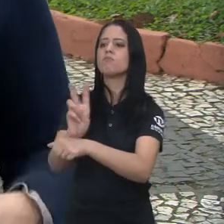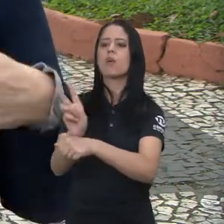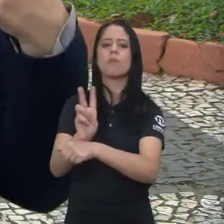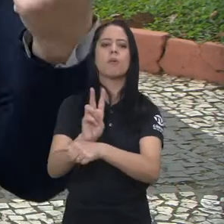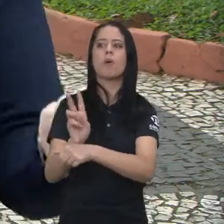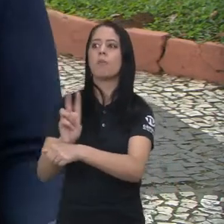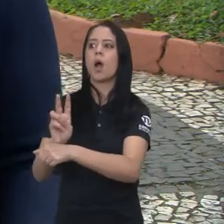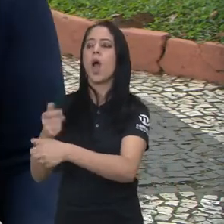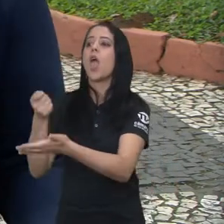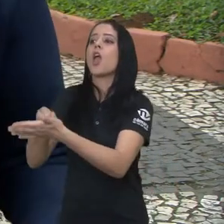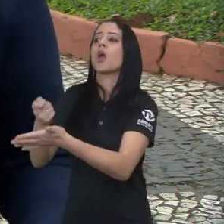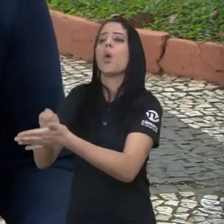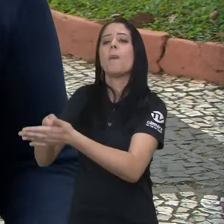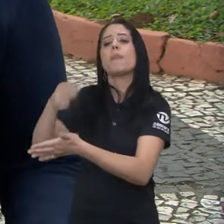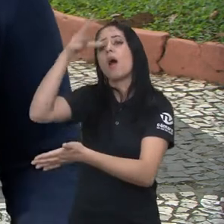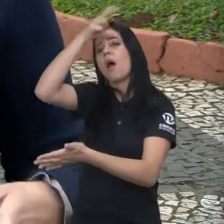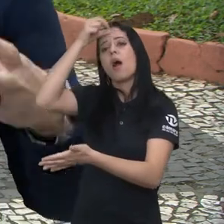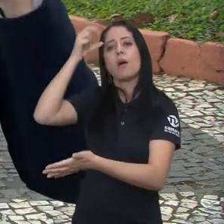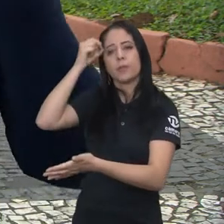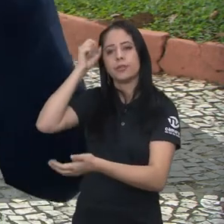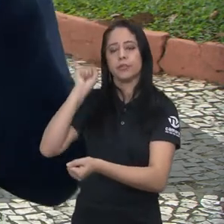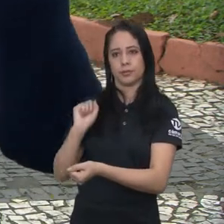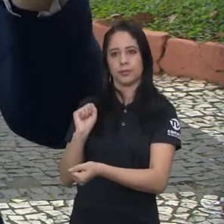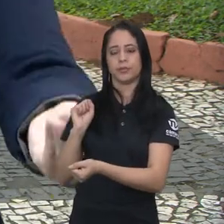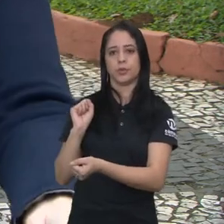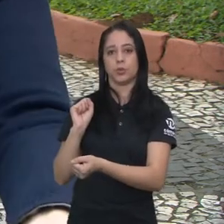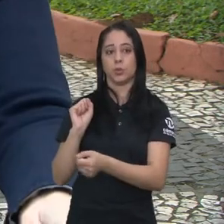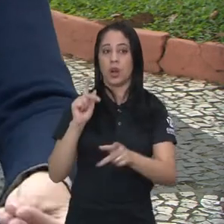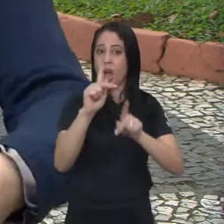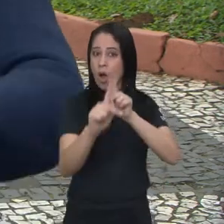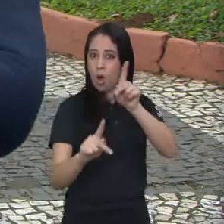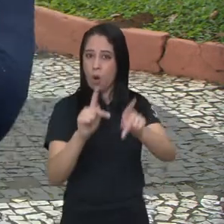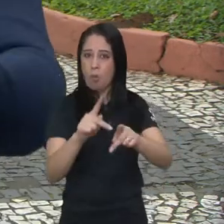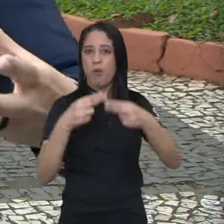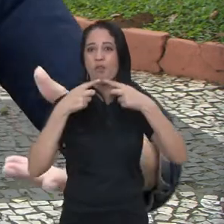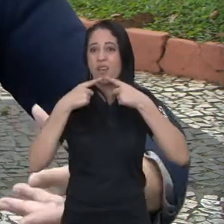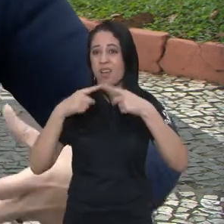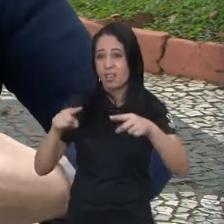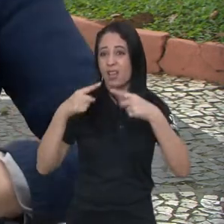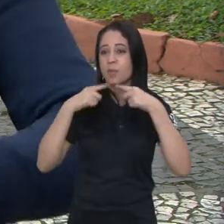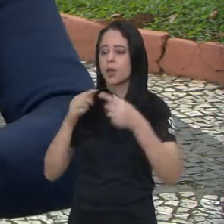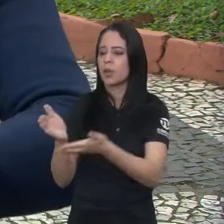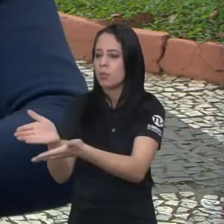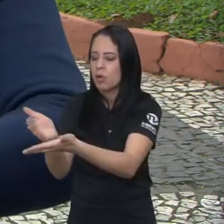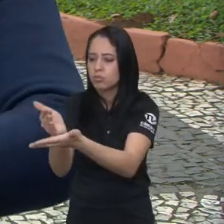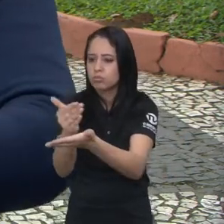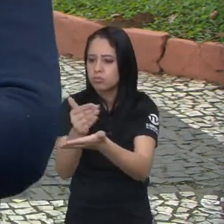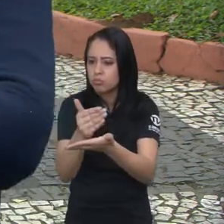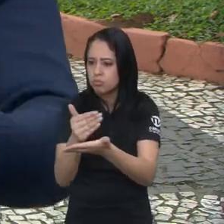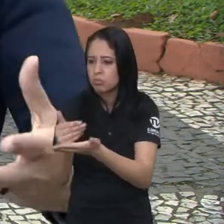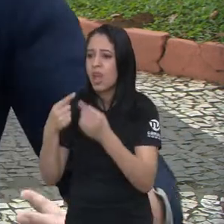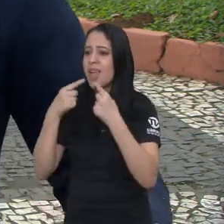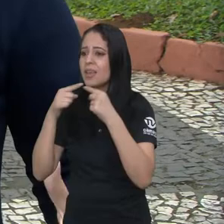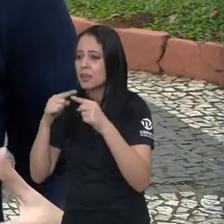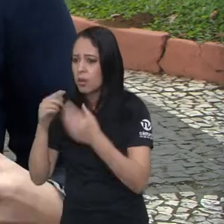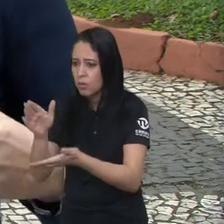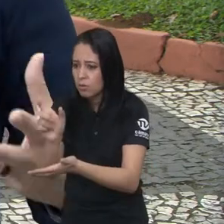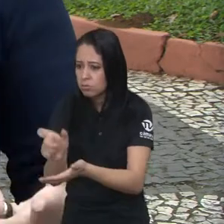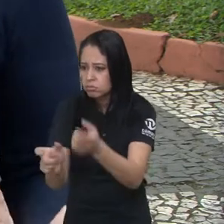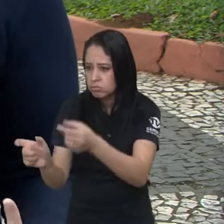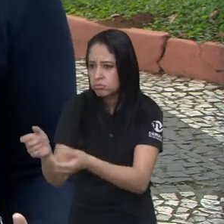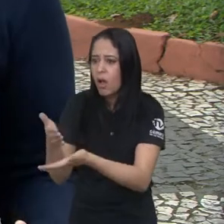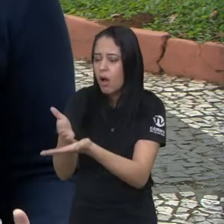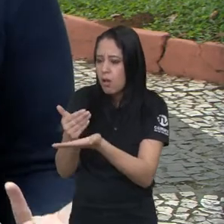fiscalizar cobrar a prefeitura ver as demandas que a população que alguns trabalhadores